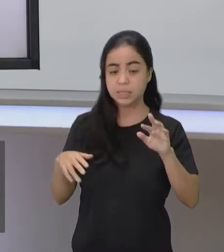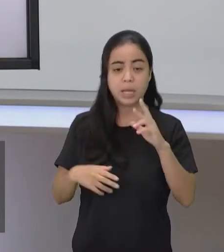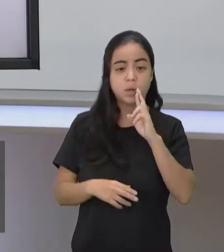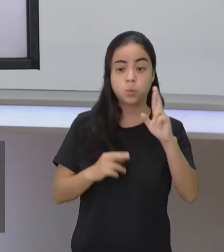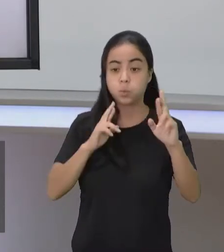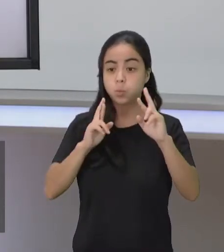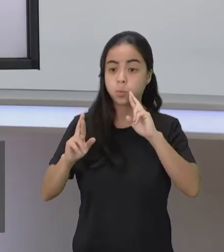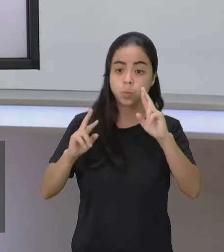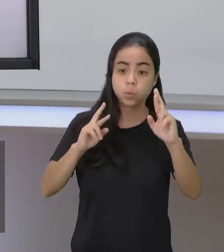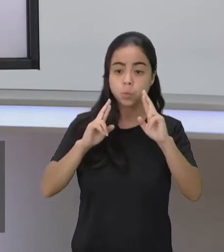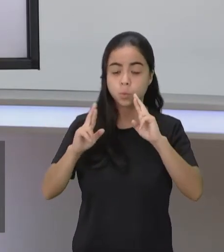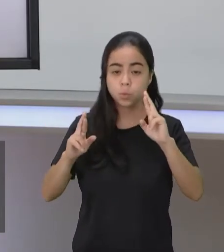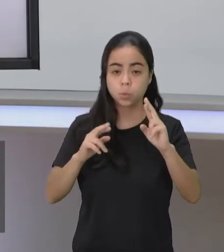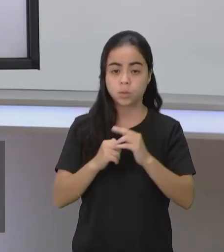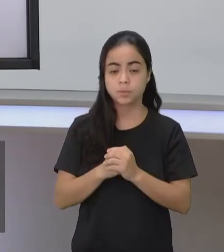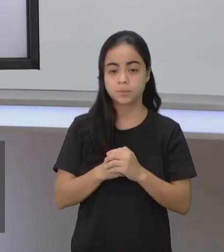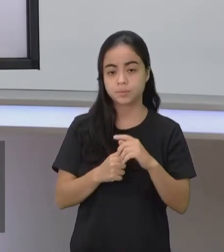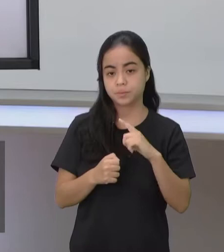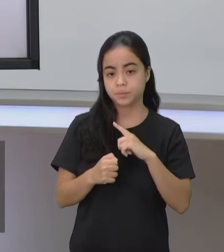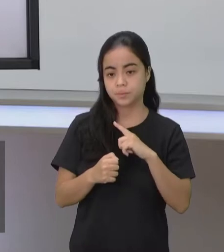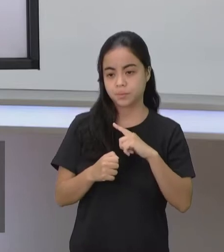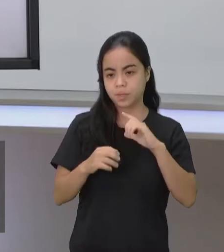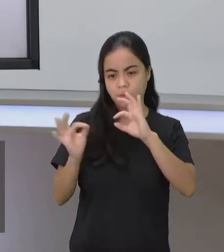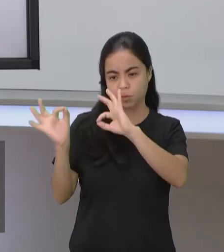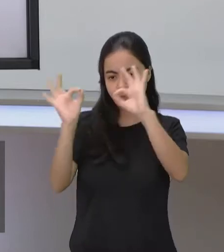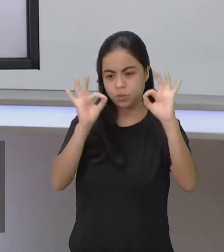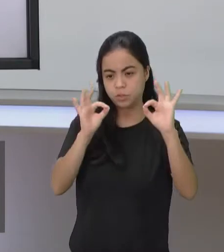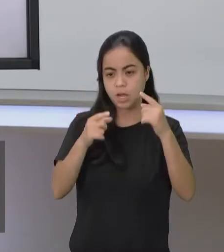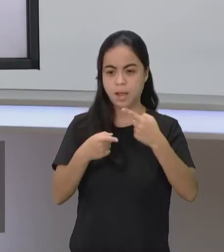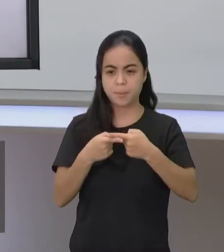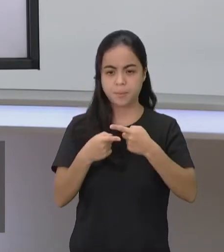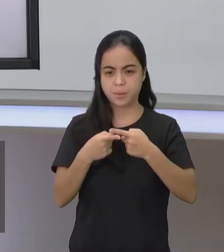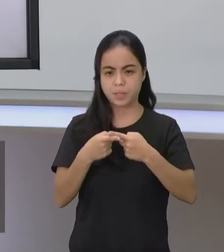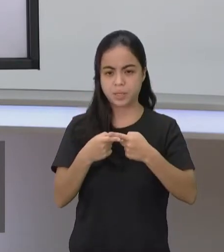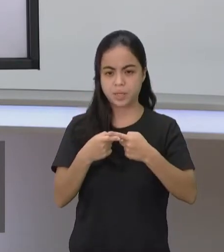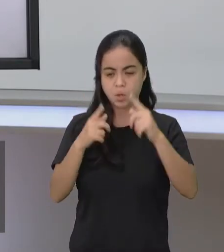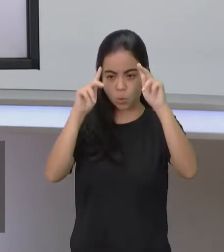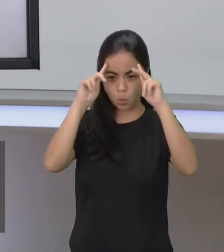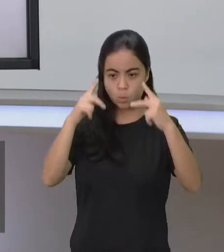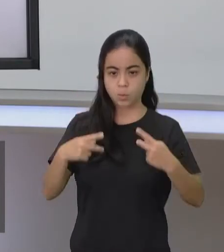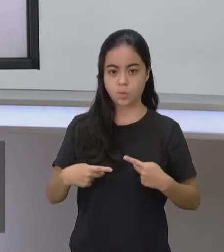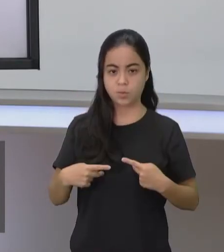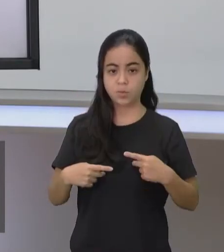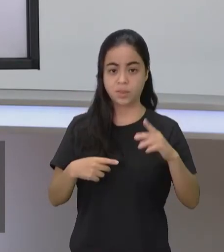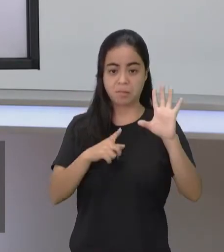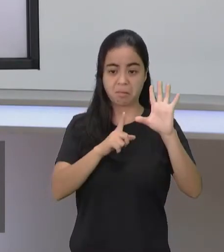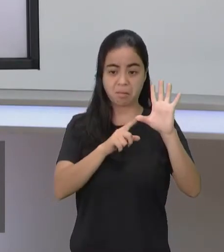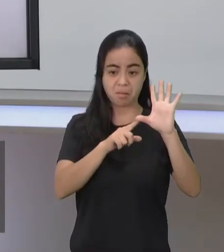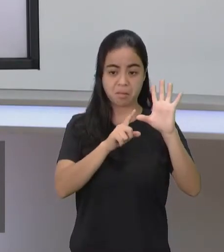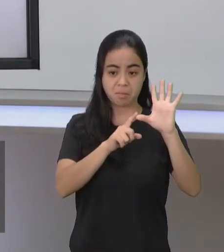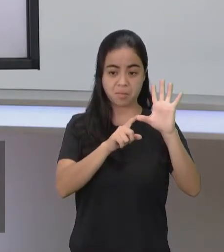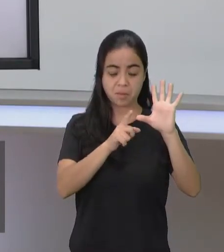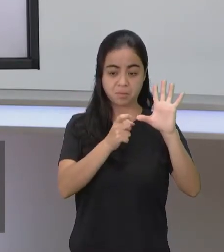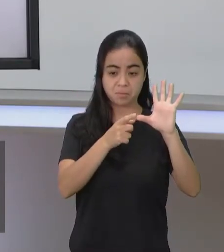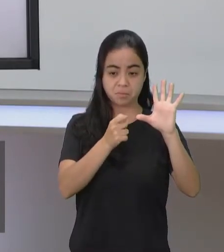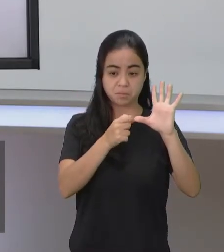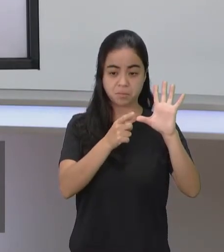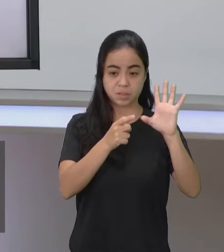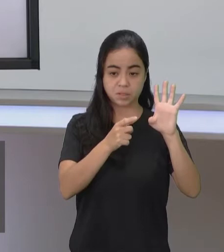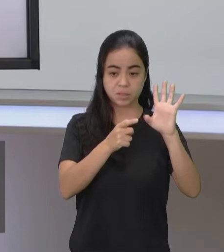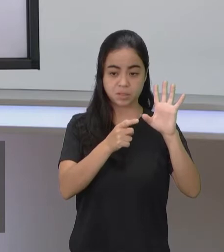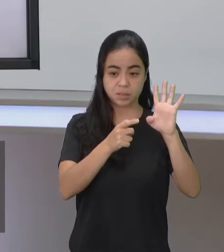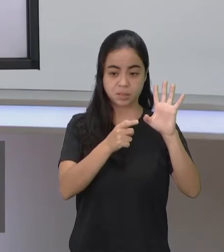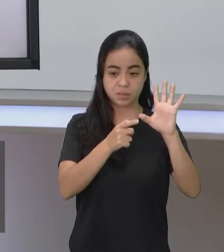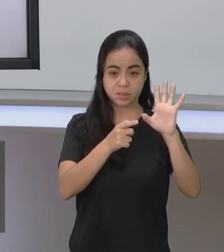para isso, né? Tinha um vídeo que eu lembro que passava na escola, que era tipo, por causa que seres humanos têm o polegar opositor, que é esse polegar deslocado